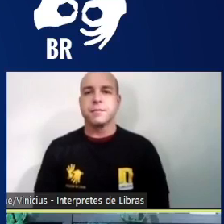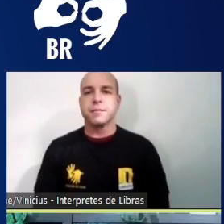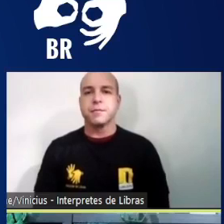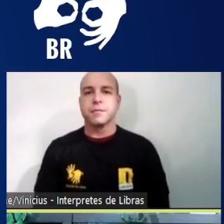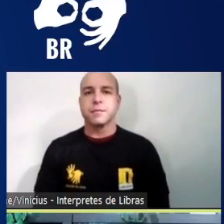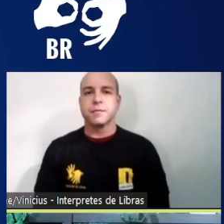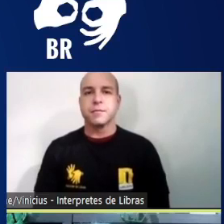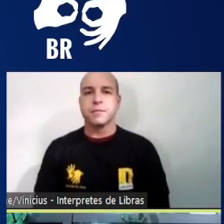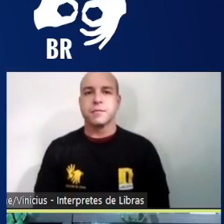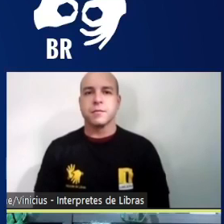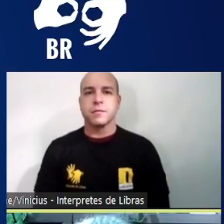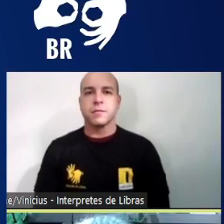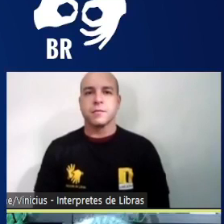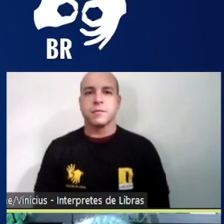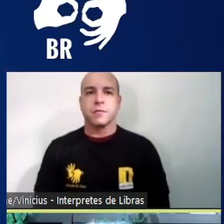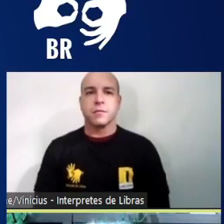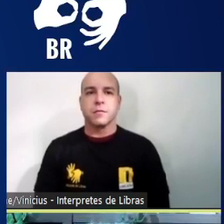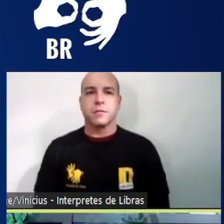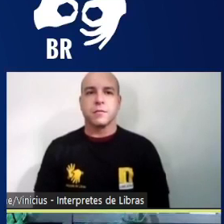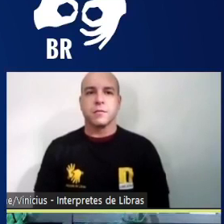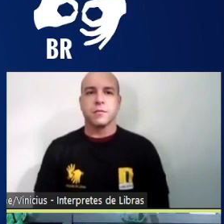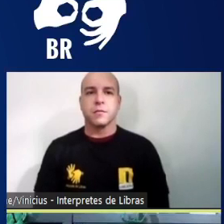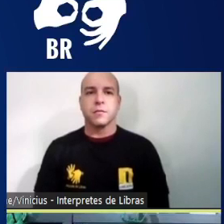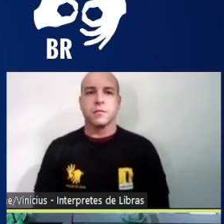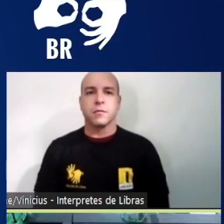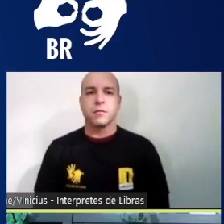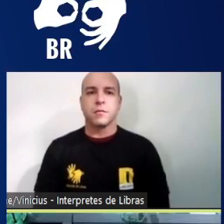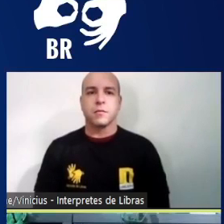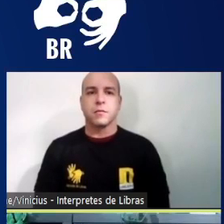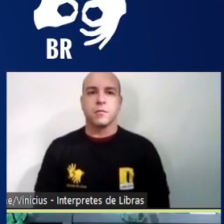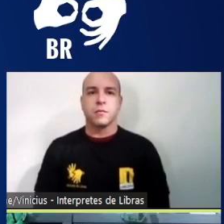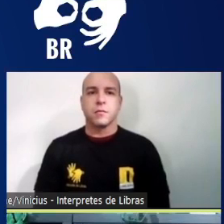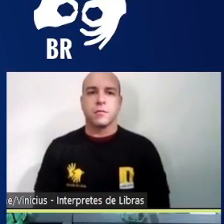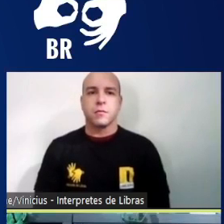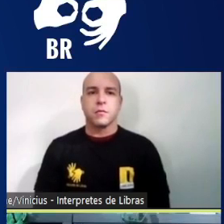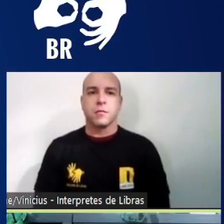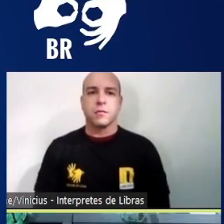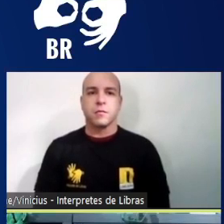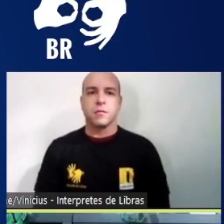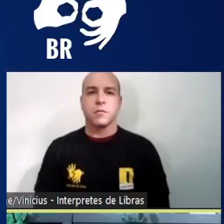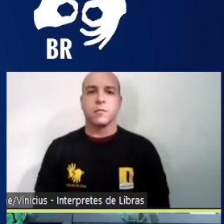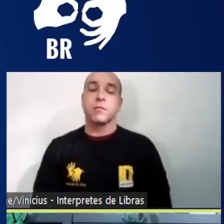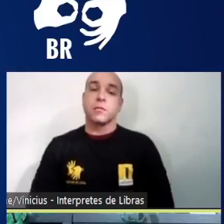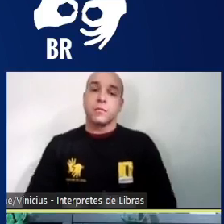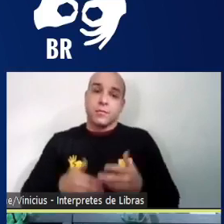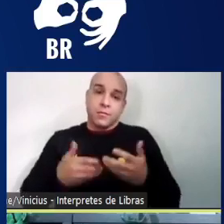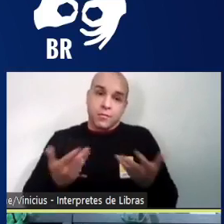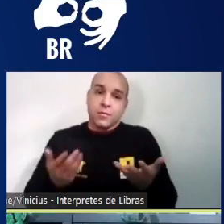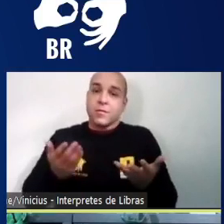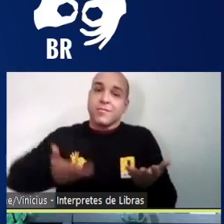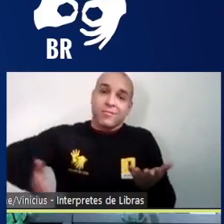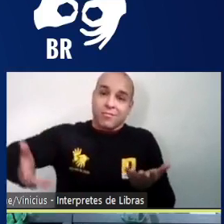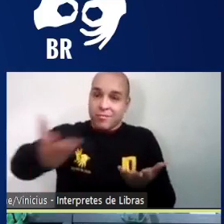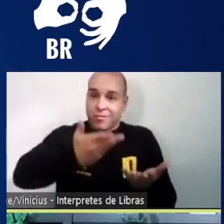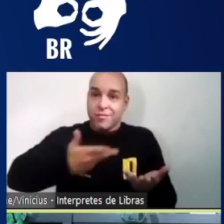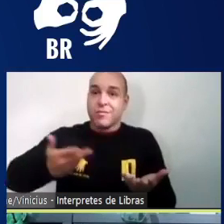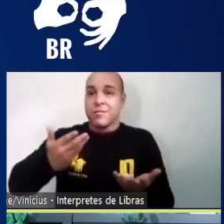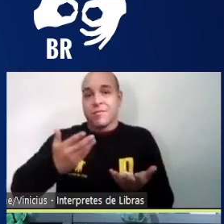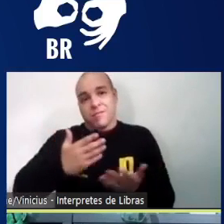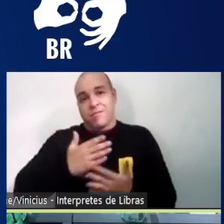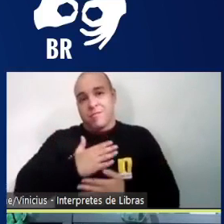Bom, meus caros e minhas caras que estão aqui nos acompanhando, eu acho que para nós começarmos aqui a minha fala,